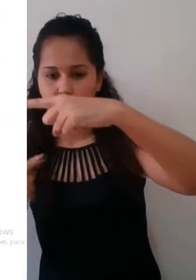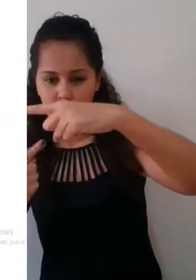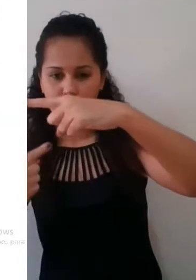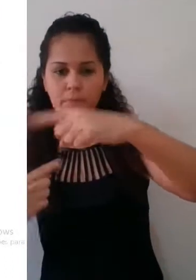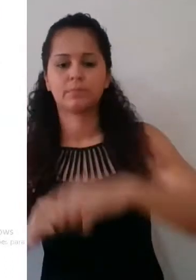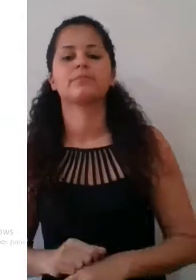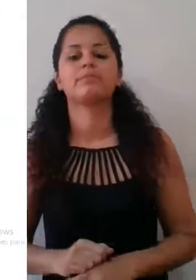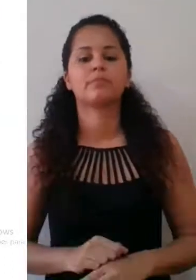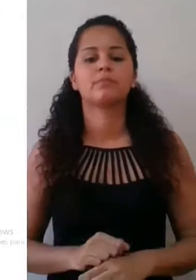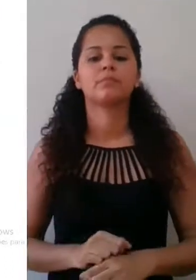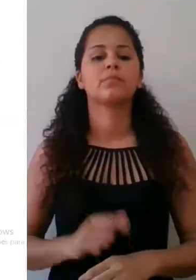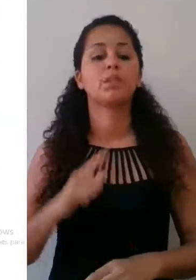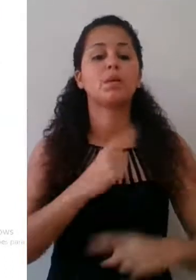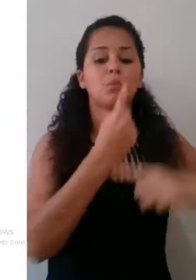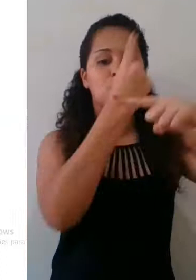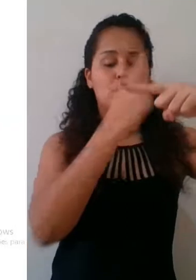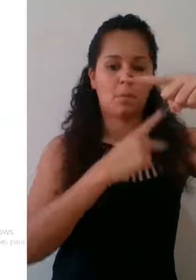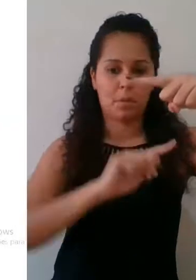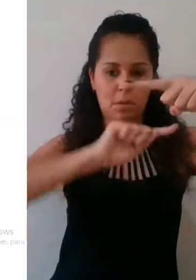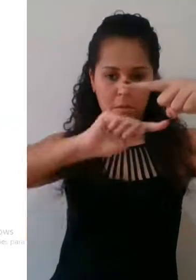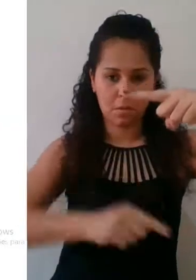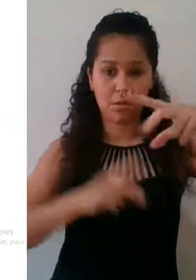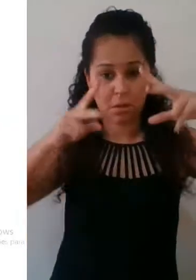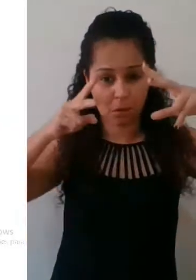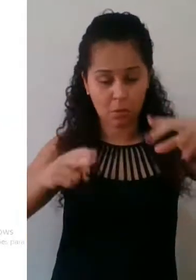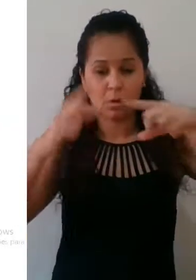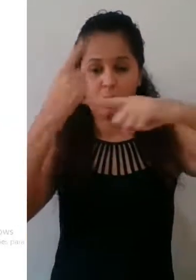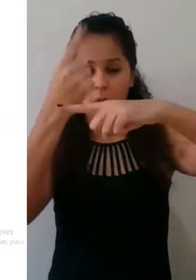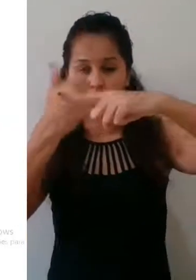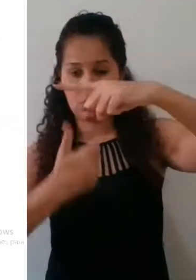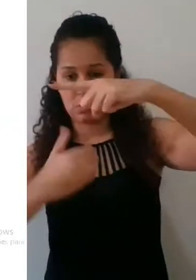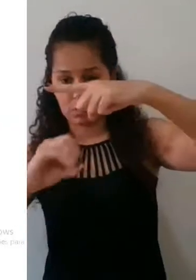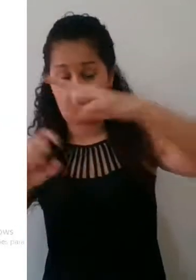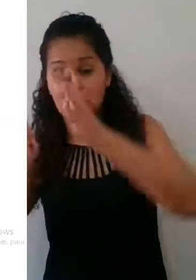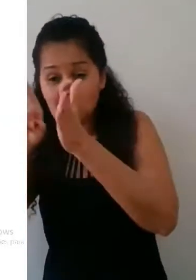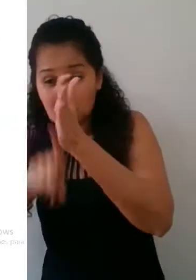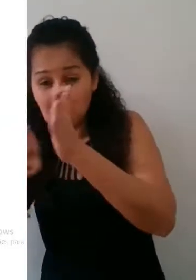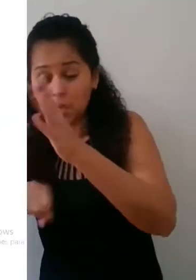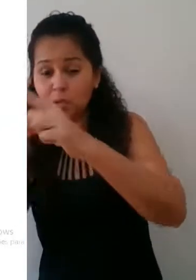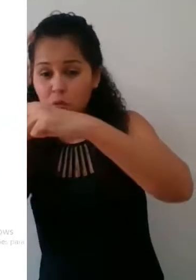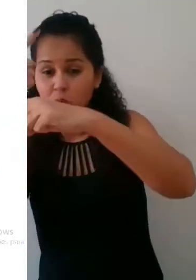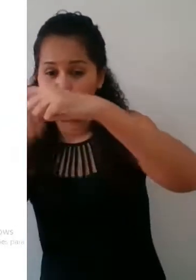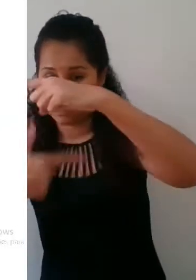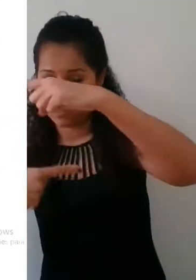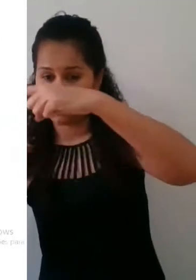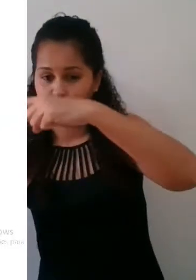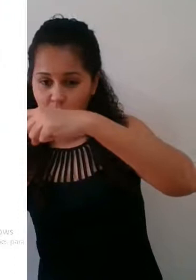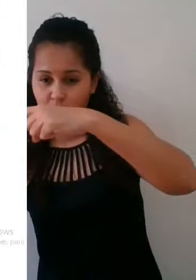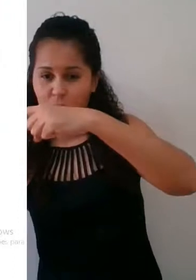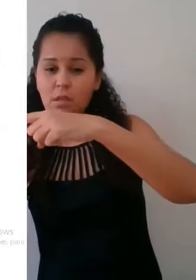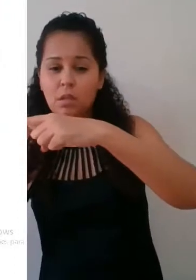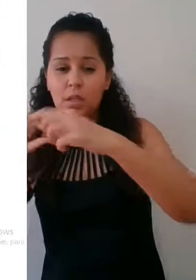tem 1 sobre P' igual 1 sobre 10 menos 1 sobre 20. Esse 1 sobre 20 mudou de